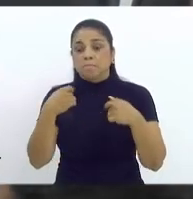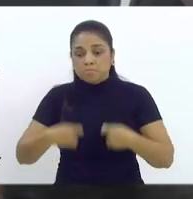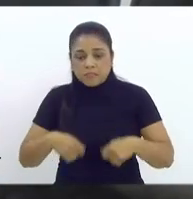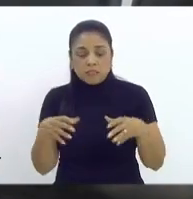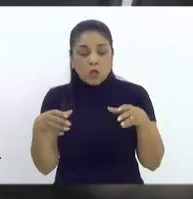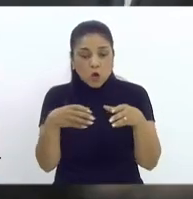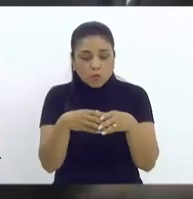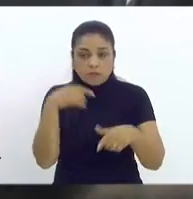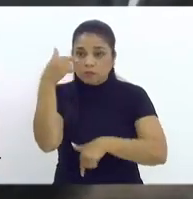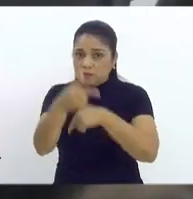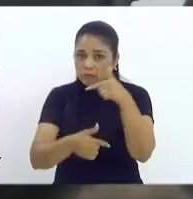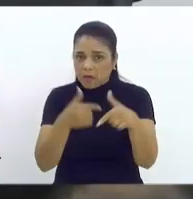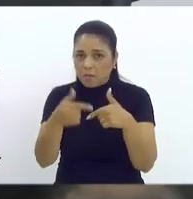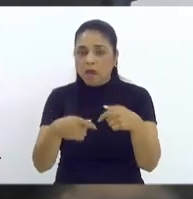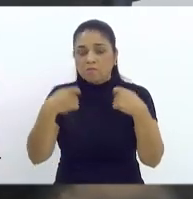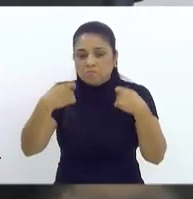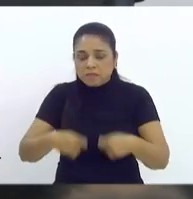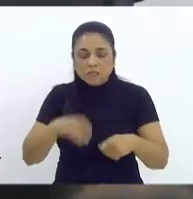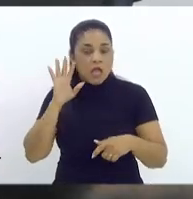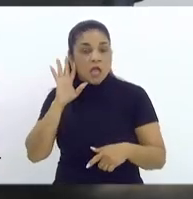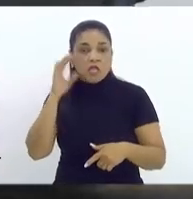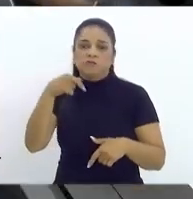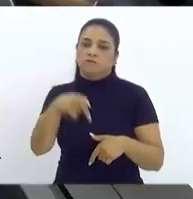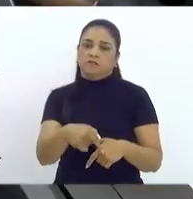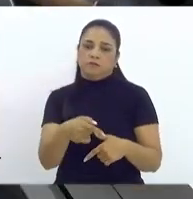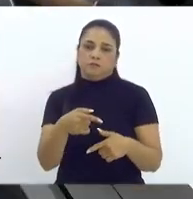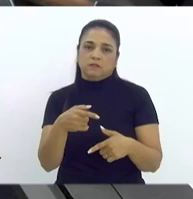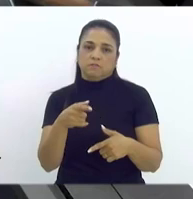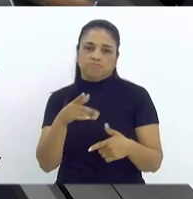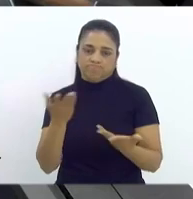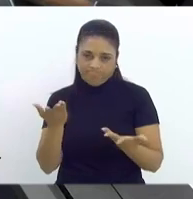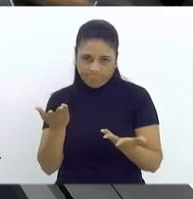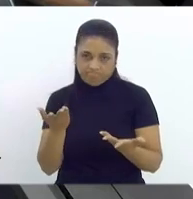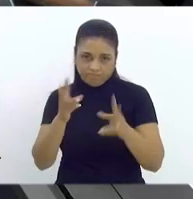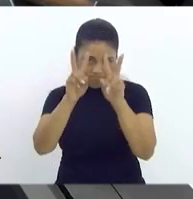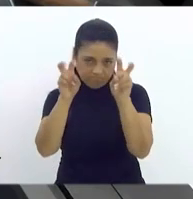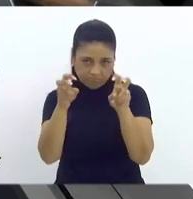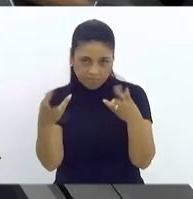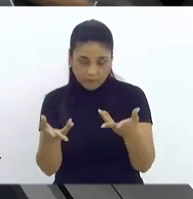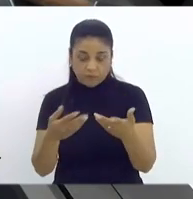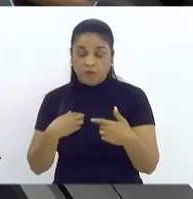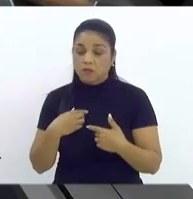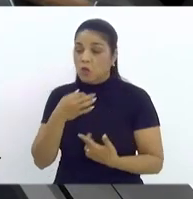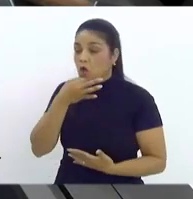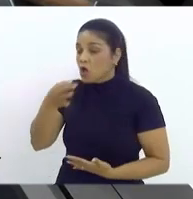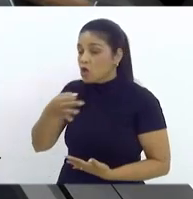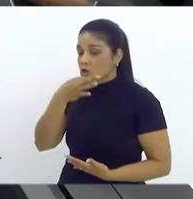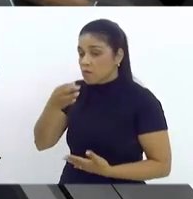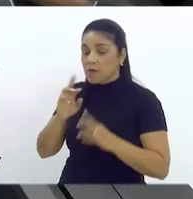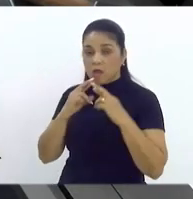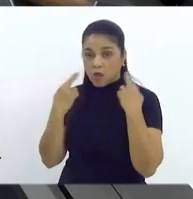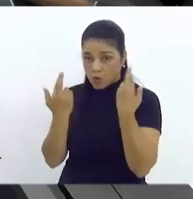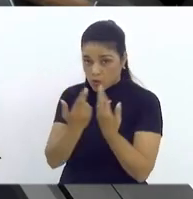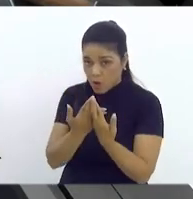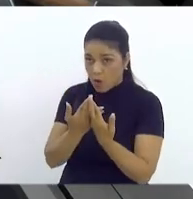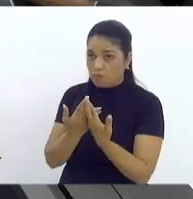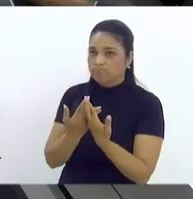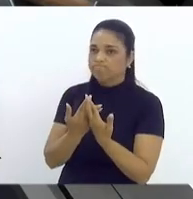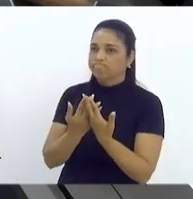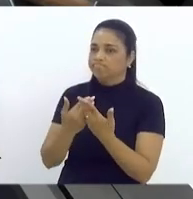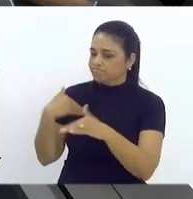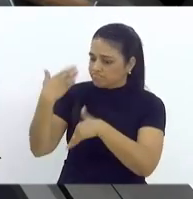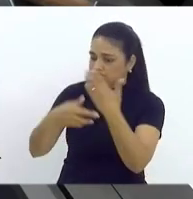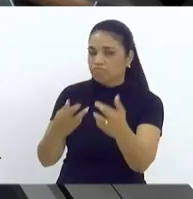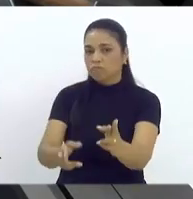antes esgotar a questão das agências. Pois não, deputado Tânio? Só fazendo uma sugestão para que a reunião seja o mais produtiva possível, só para avaliar